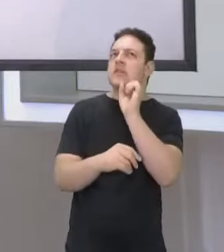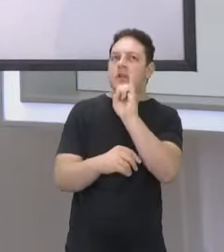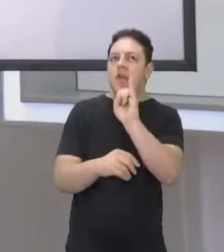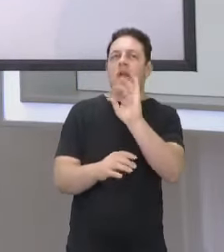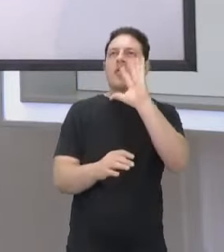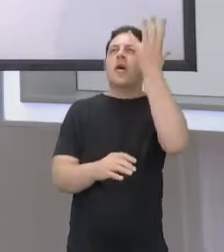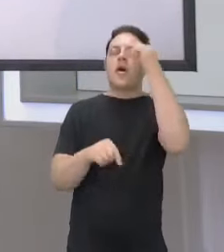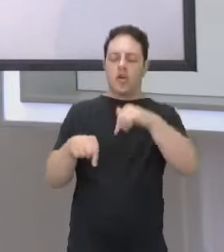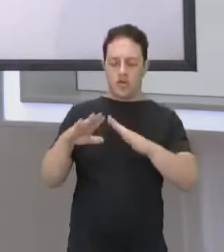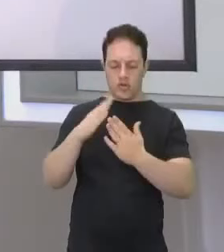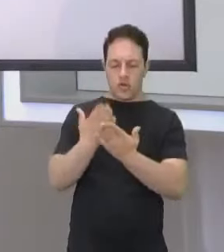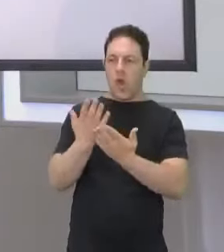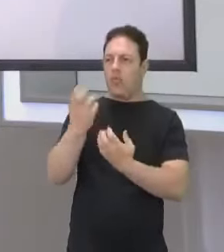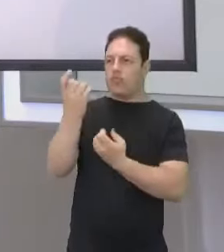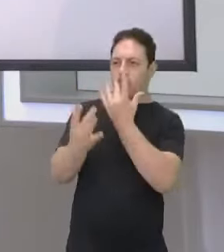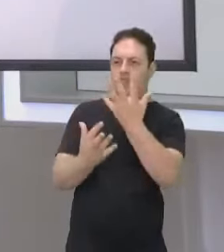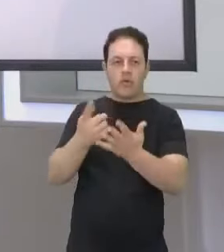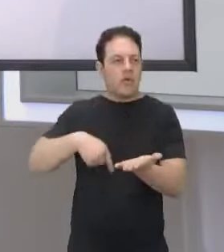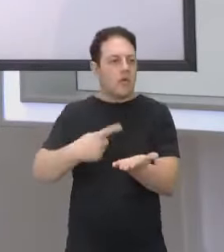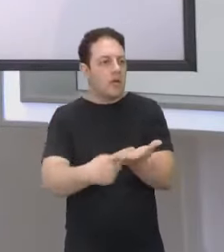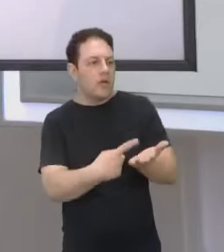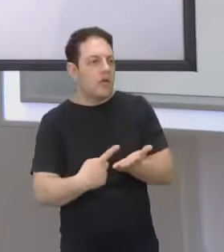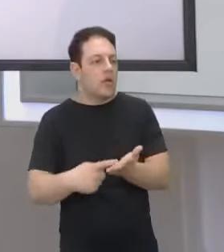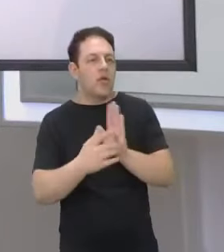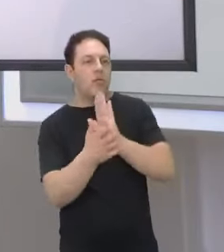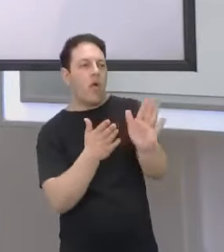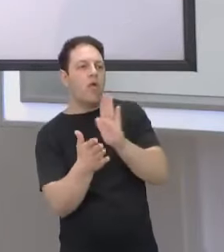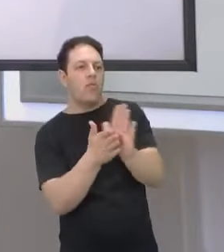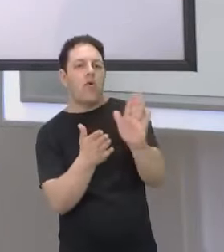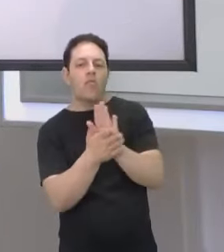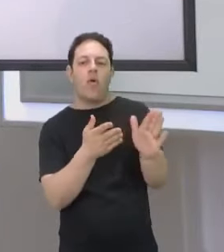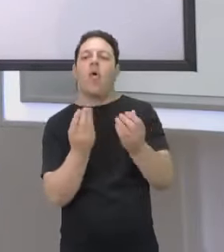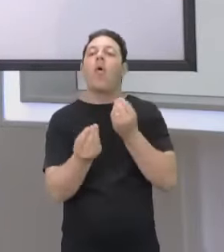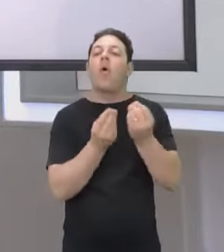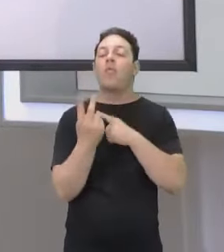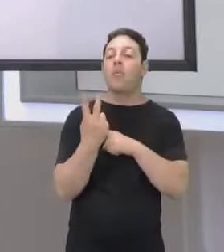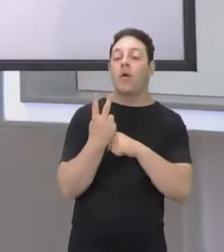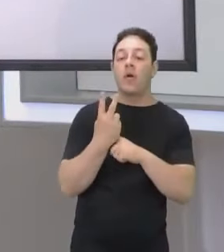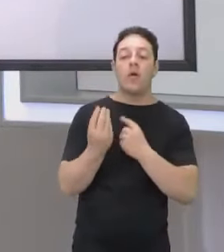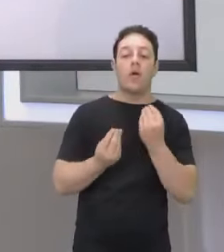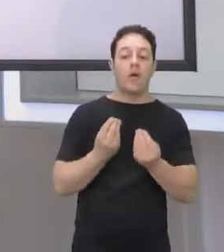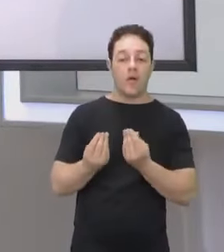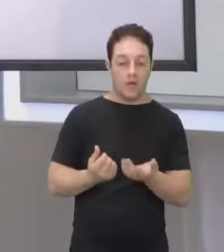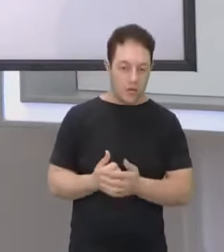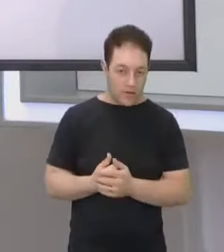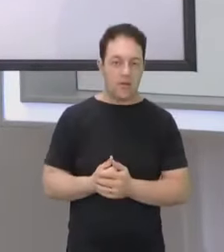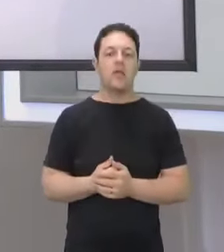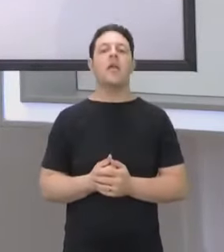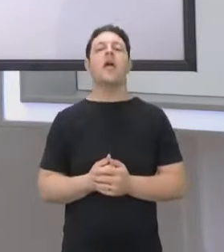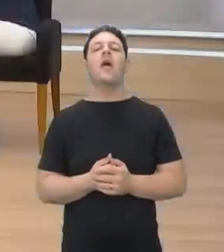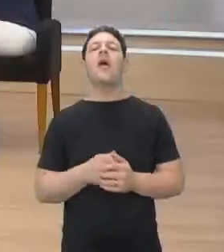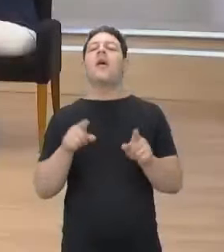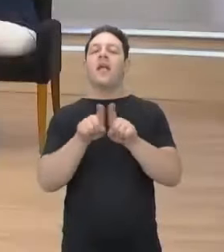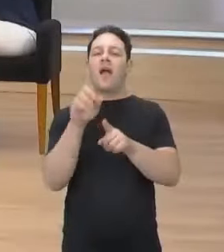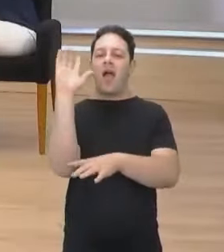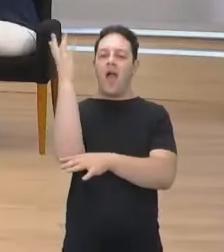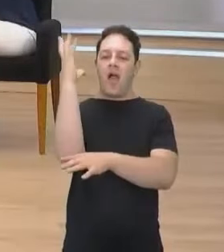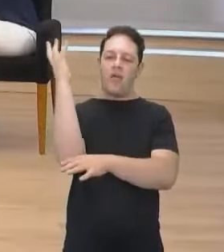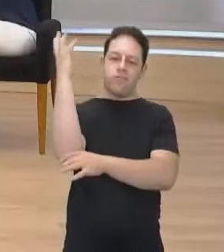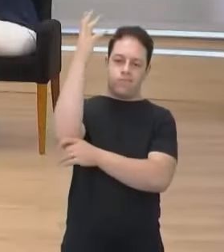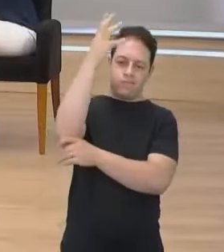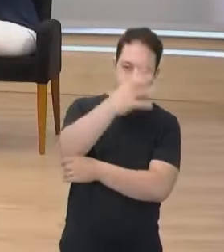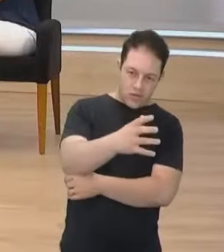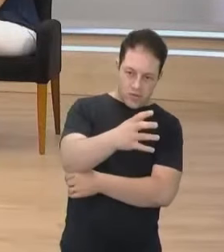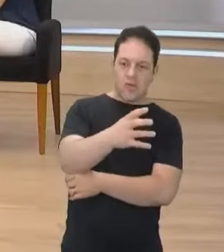conseguem trabalhar um plano de contingência de incêndio em sala de aula. Né? Definir quem são queda de árvores, teve